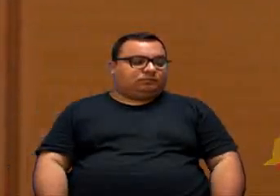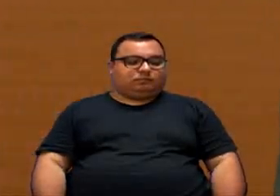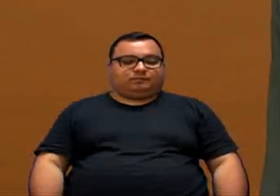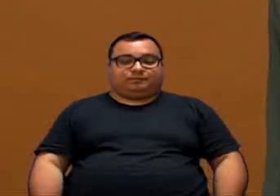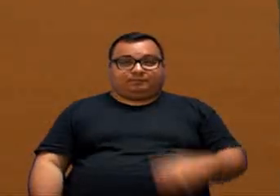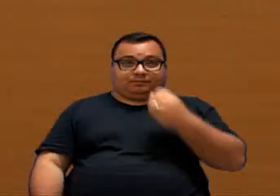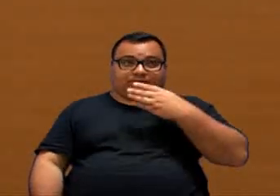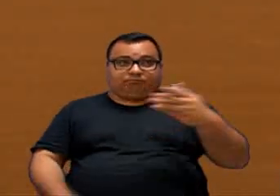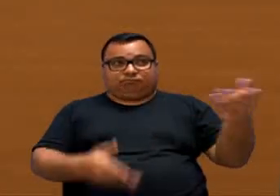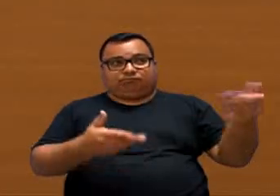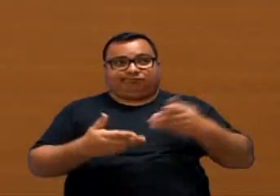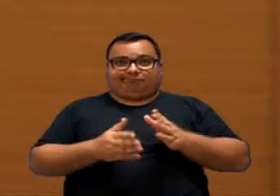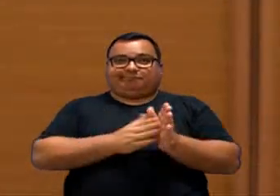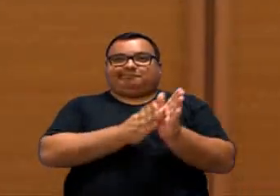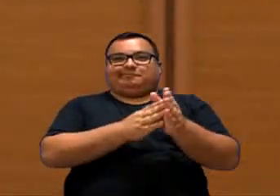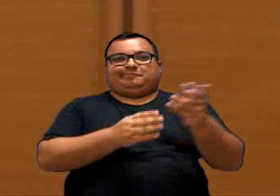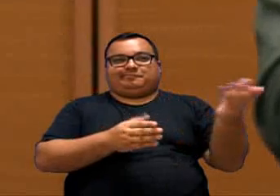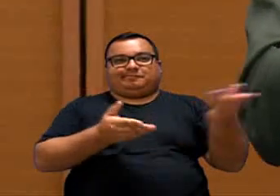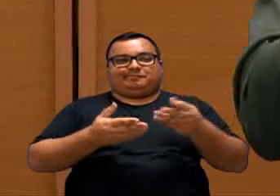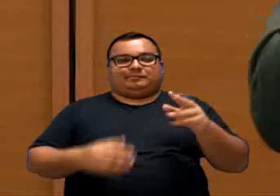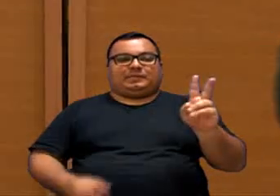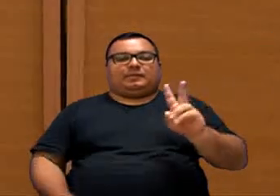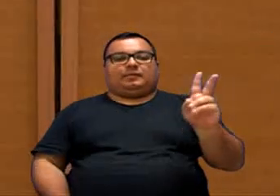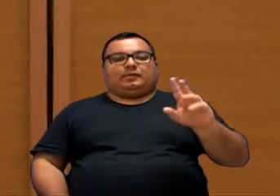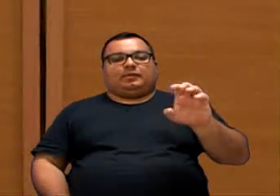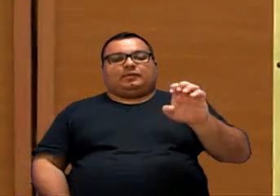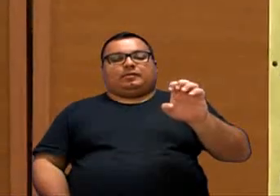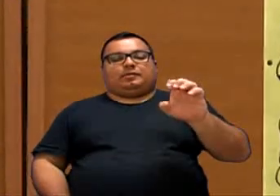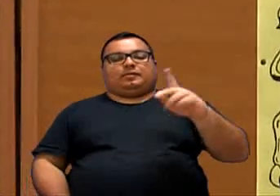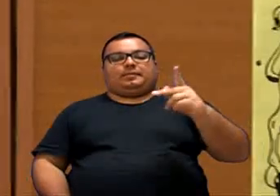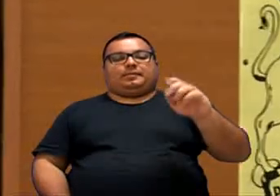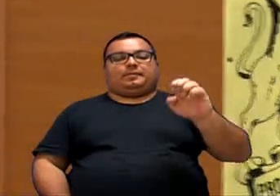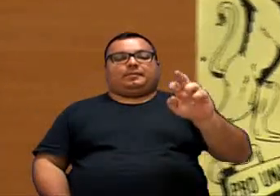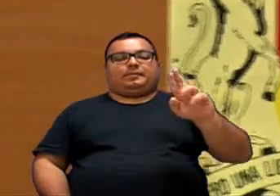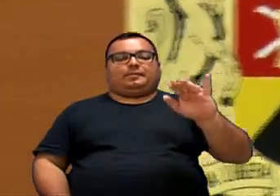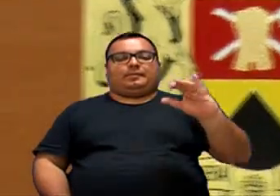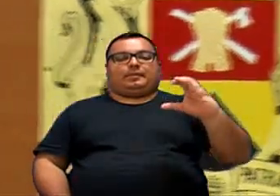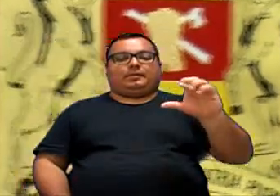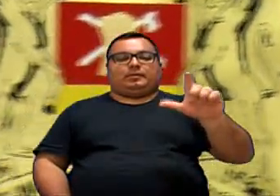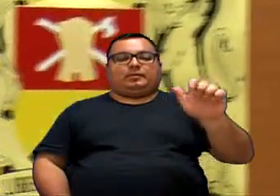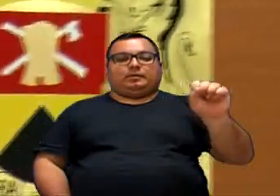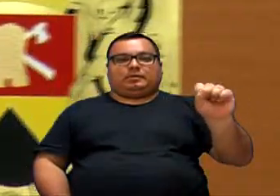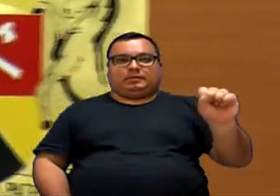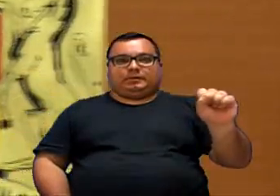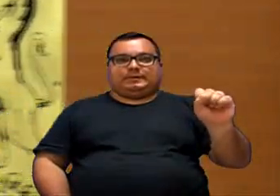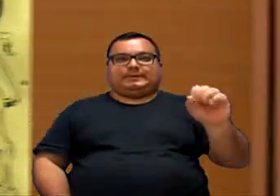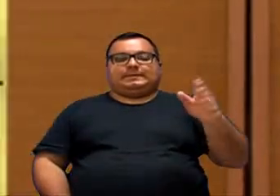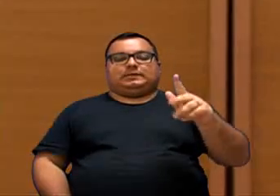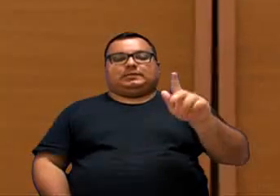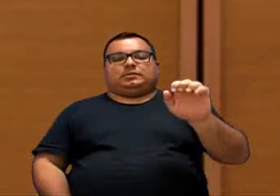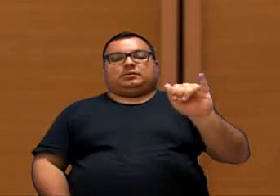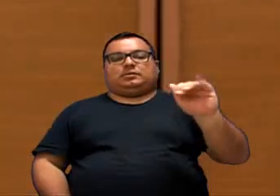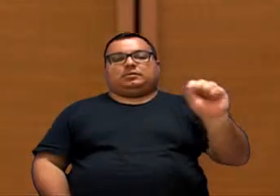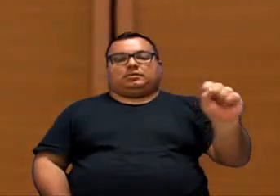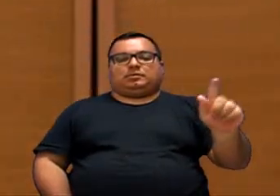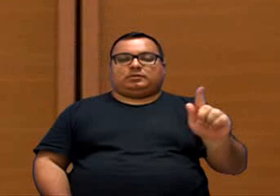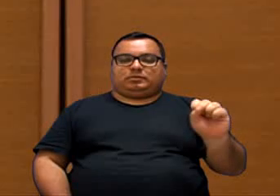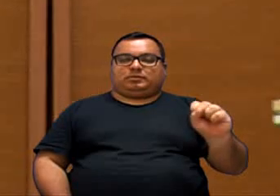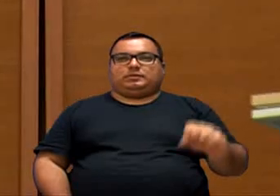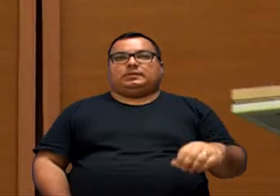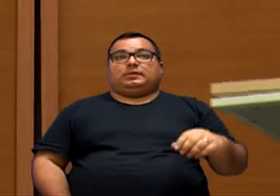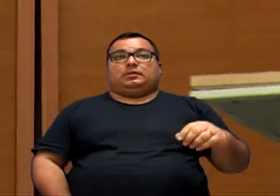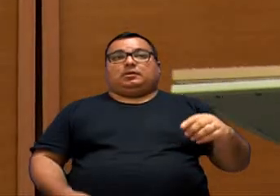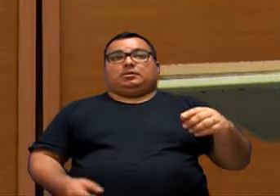esse voto de congratulações ao vereador Péricles Regis é de iniciativa do presidente Cláudio, mas conta com a assinatura